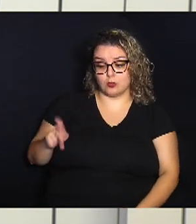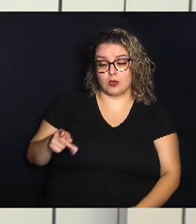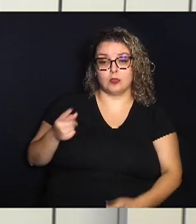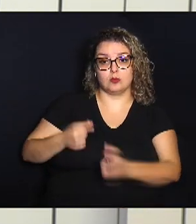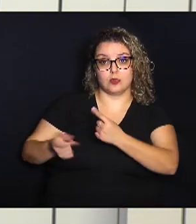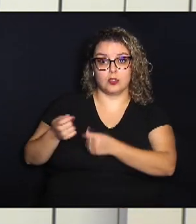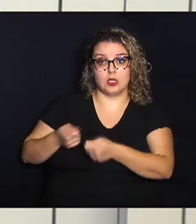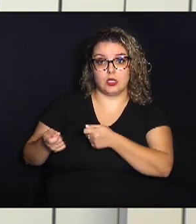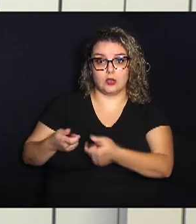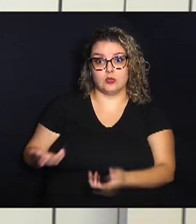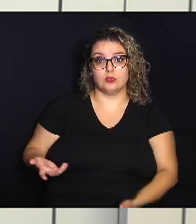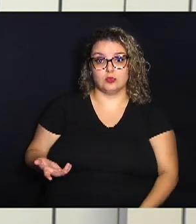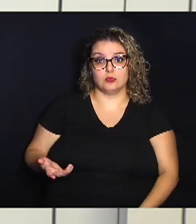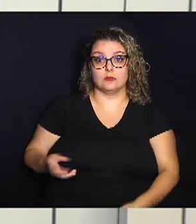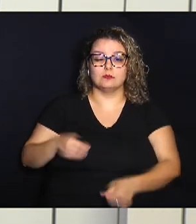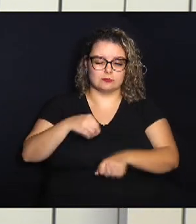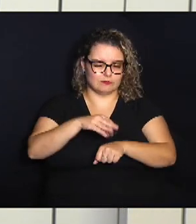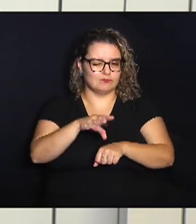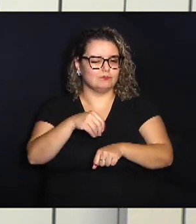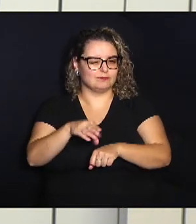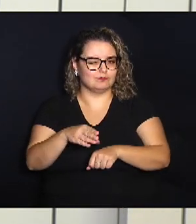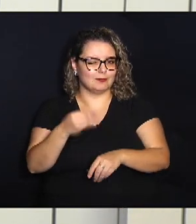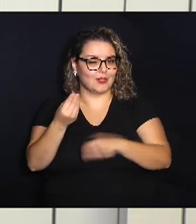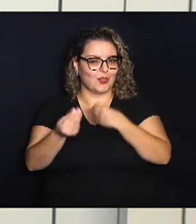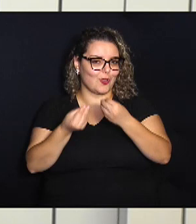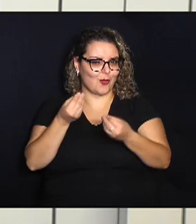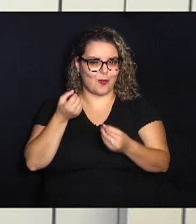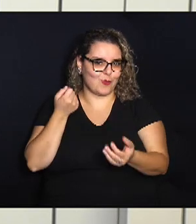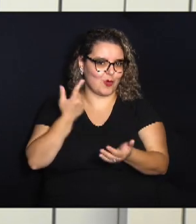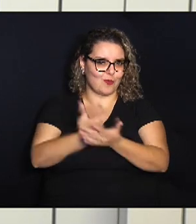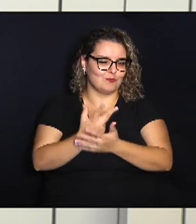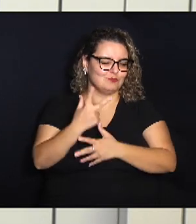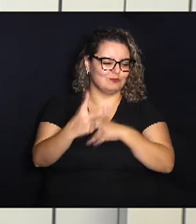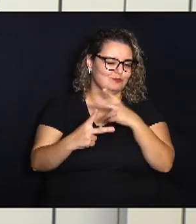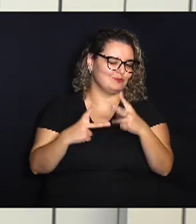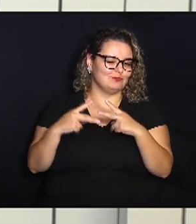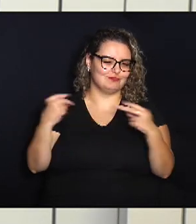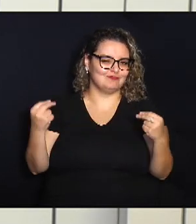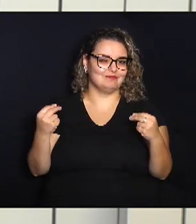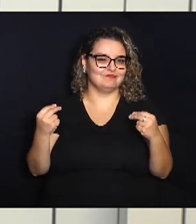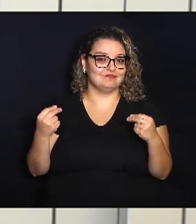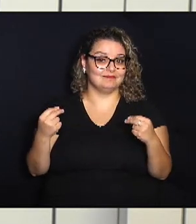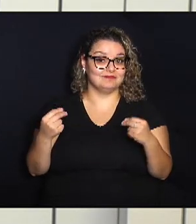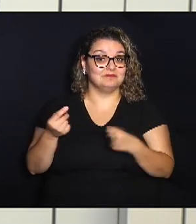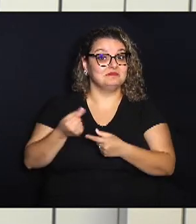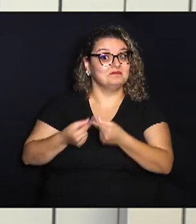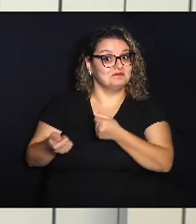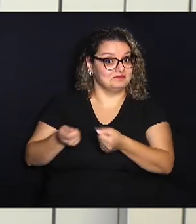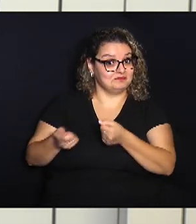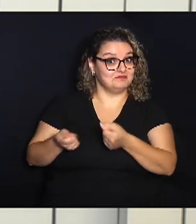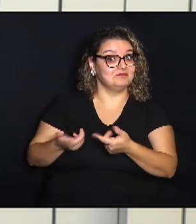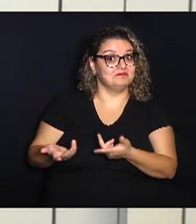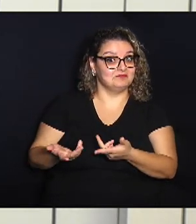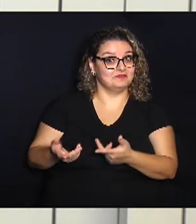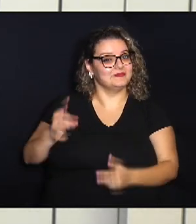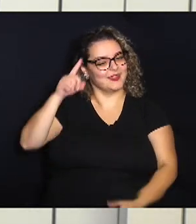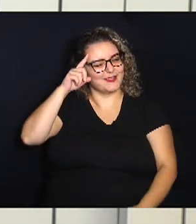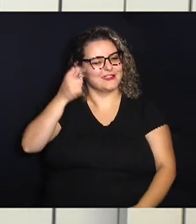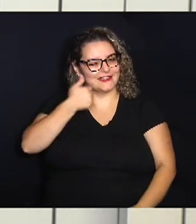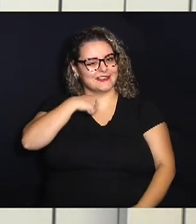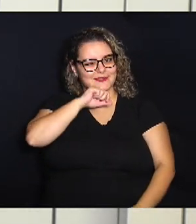economia que passou dicas de como comprar um presentão e ainda economizar neste Dia das